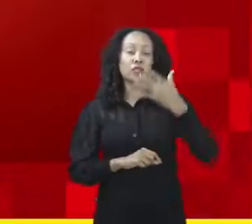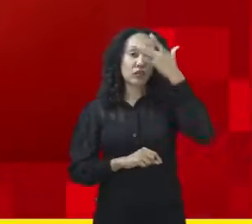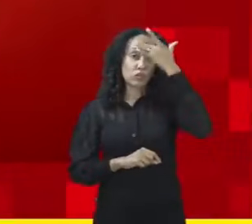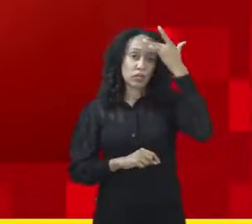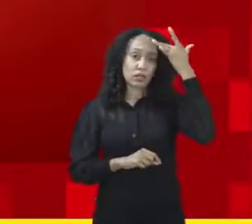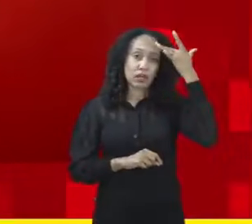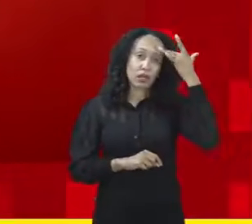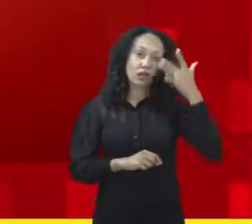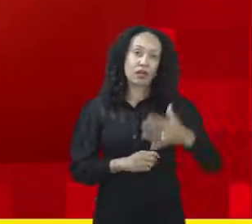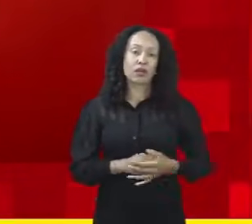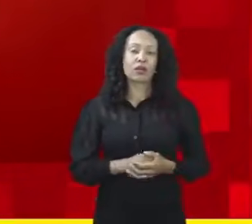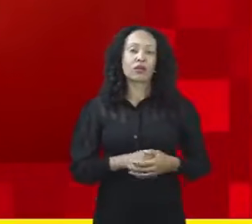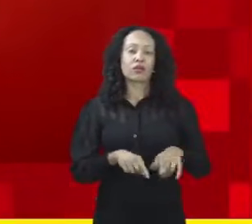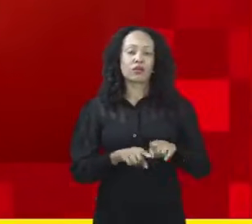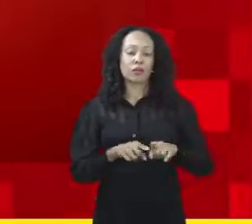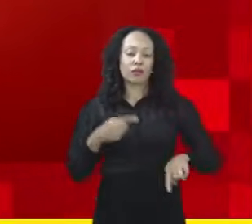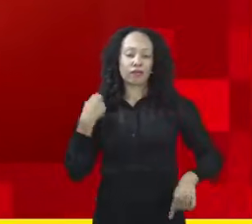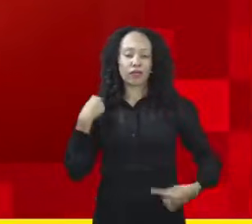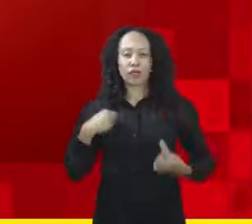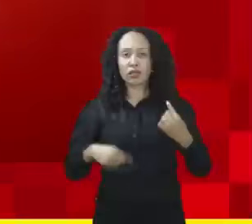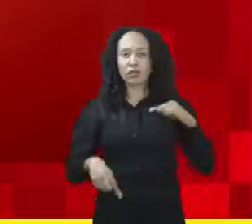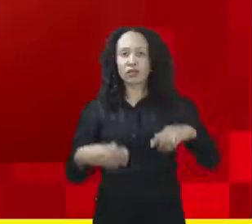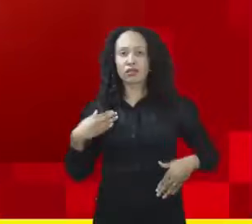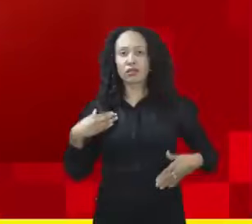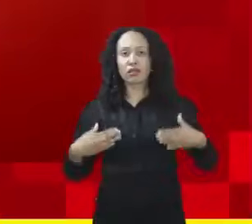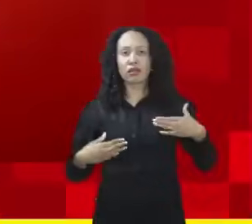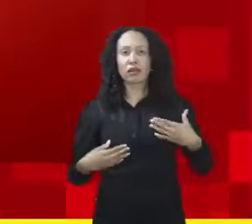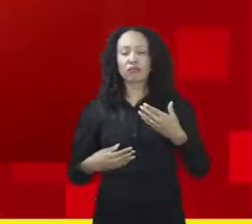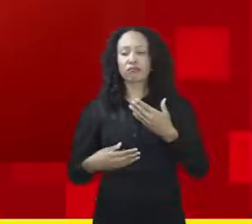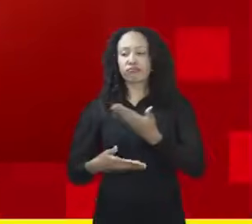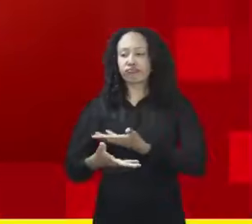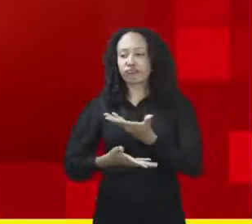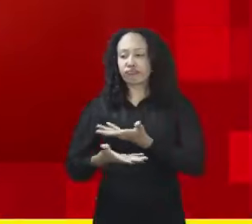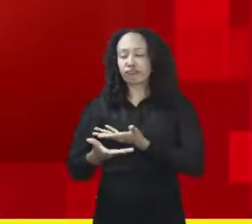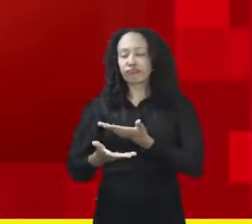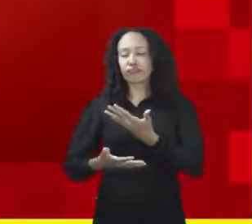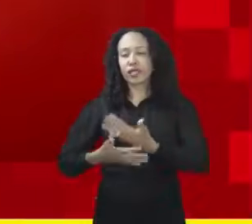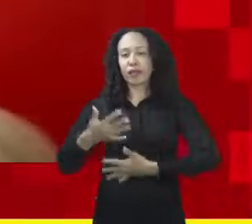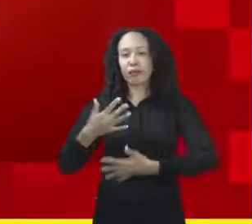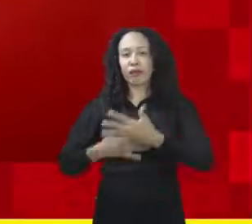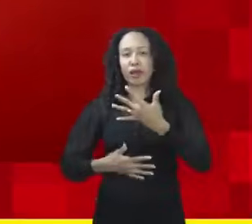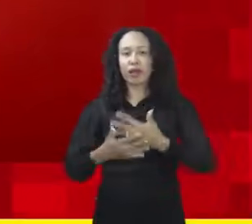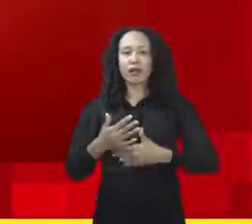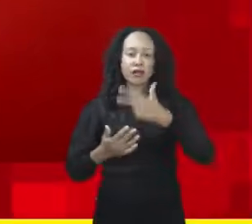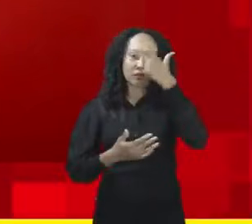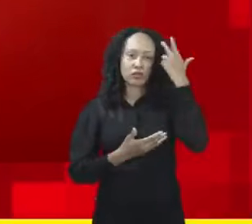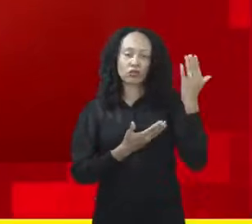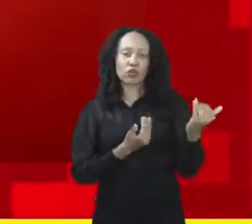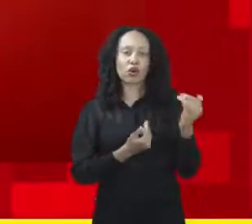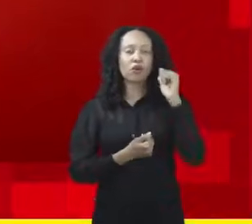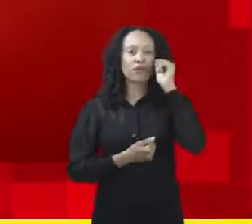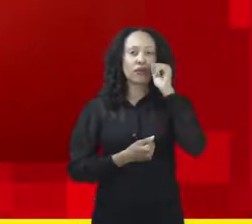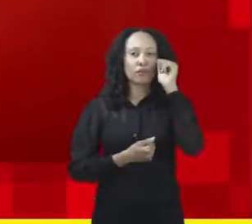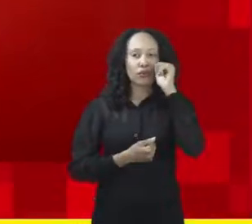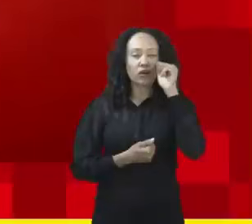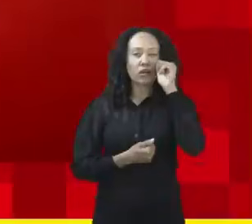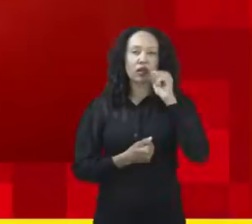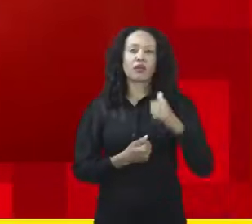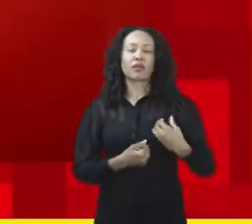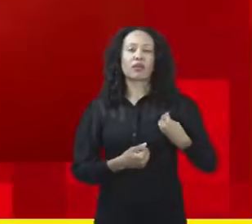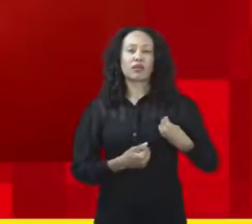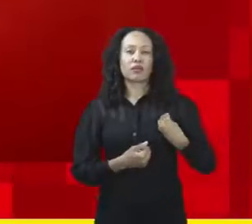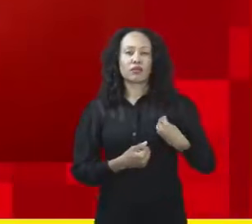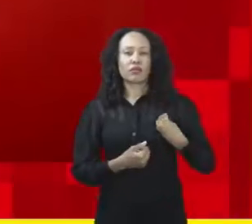mental, física, o social desse trabalhador, dessa pessoa, jovem, mulher, que vive